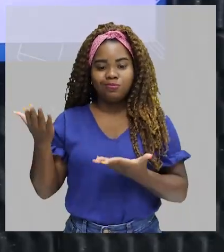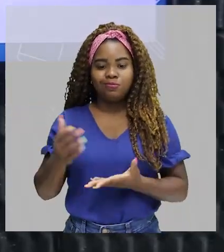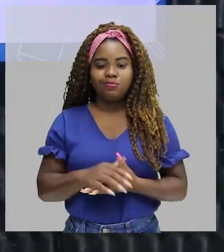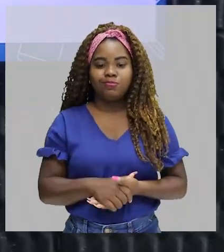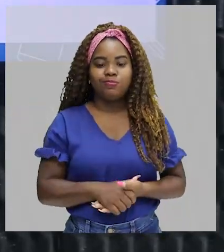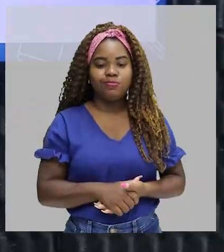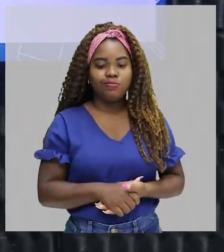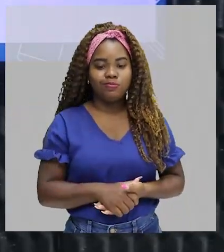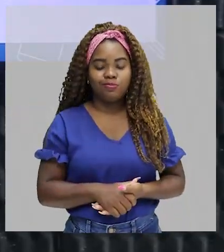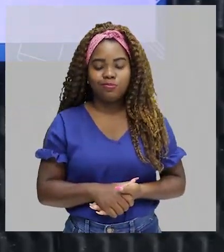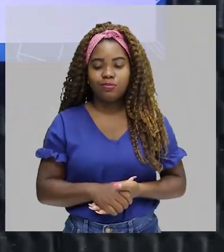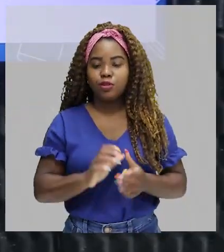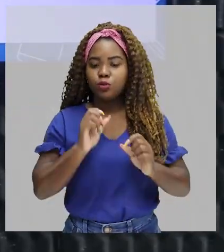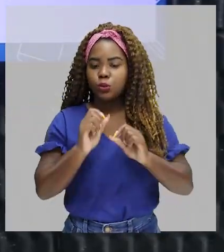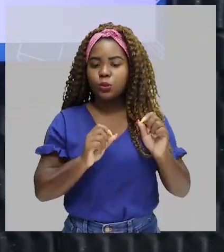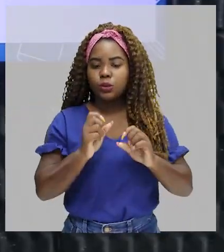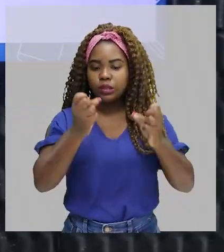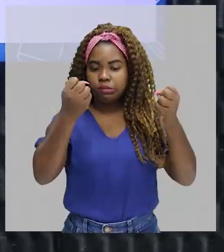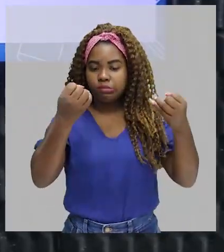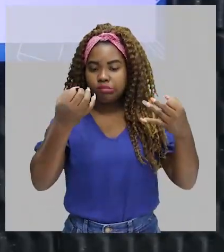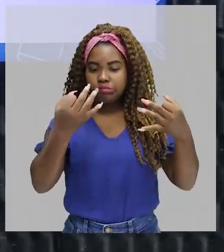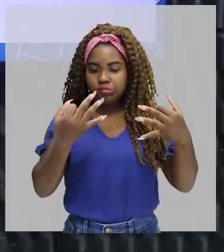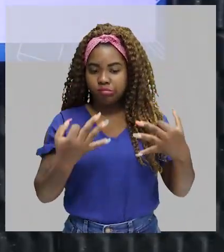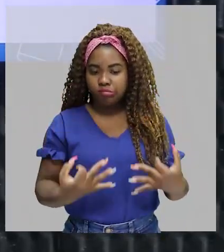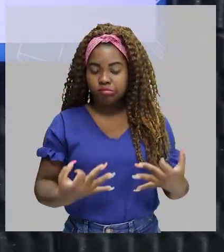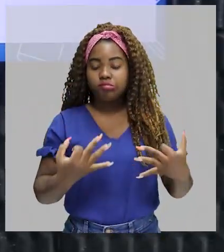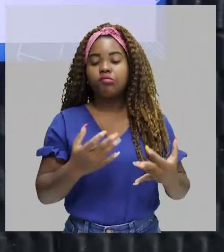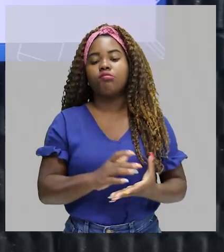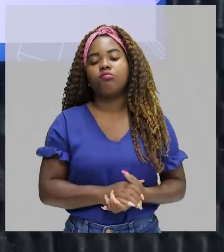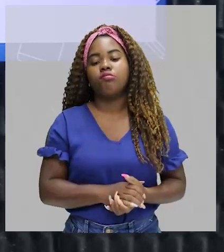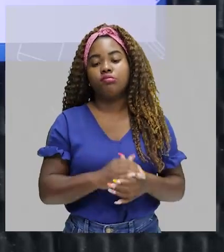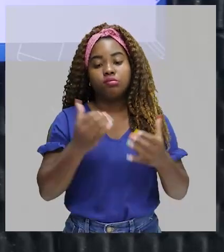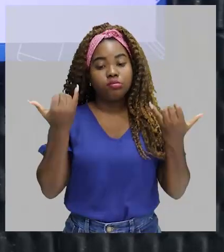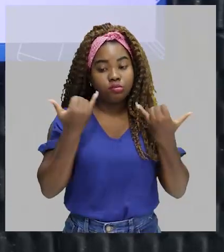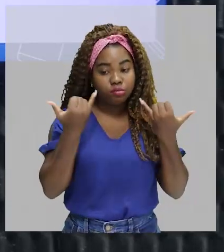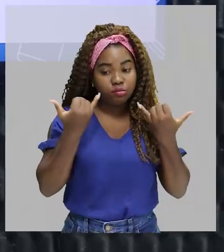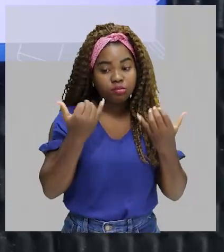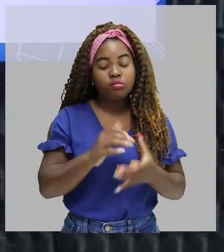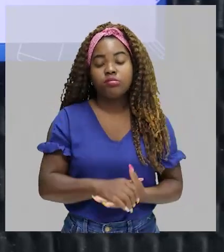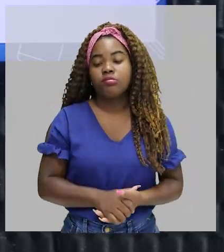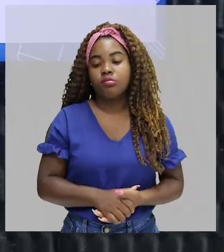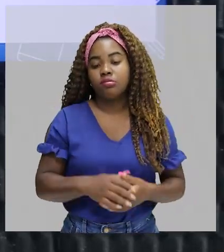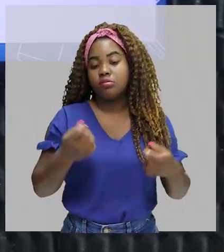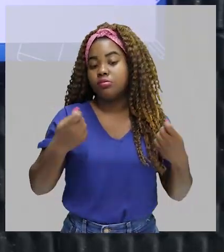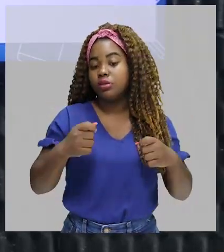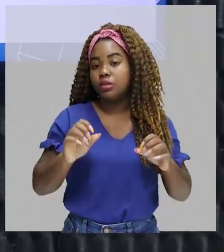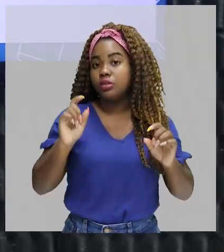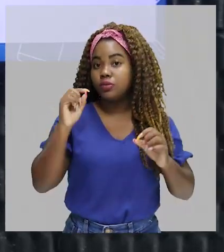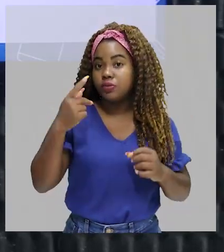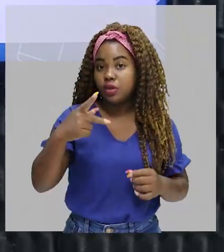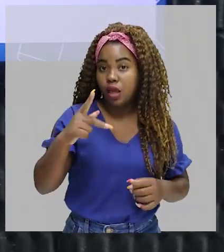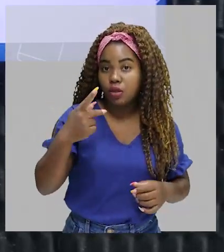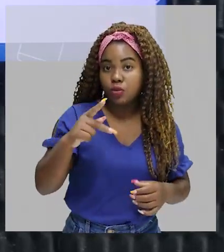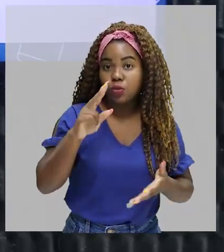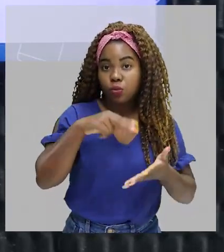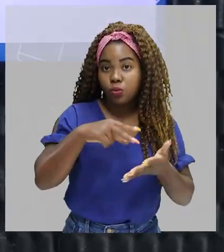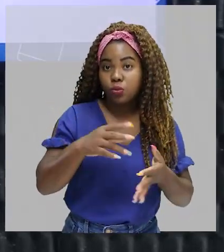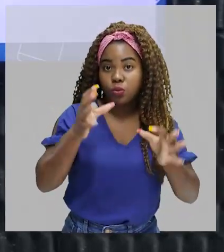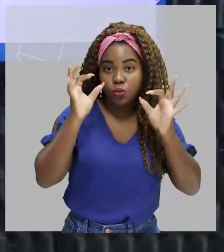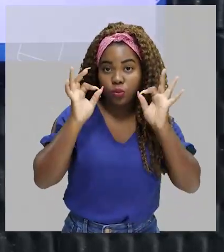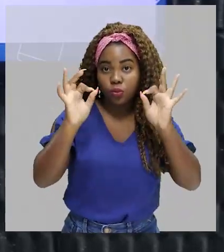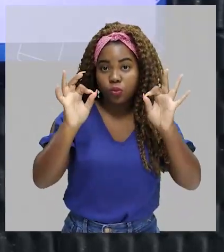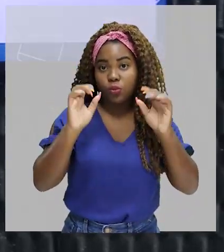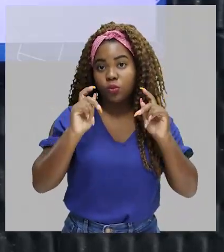Gente, olha só o que o enunciado traz para nós de informação. Aqui eu preciso da sua atenção, tá? Para que a gente não perca